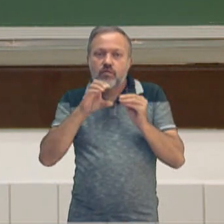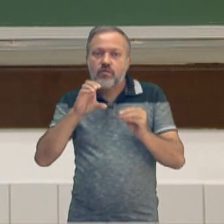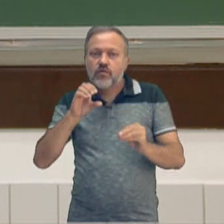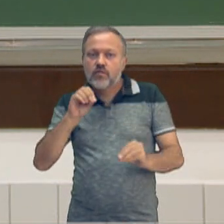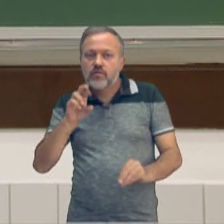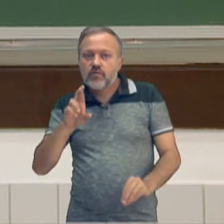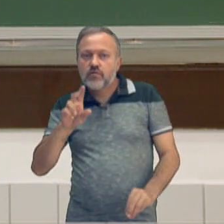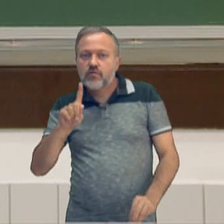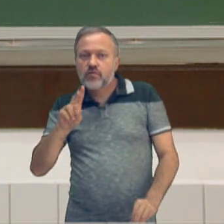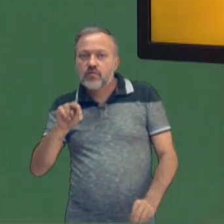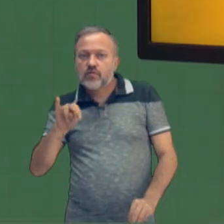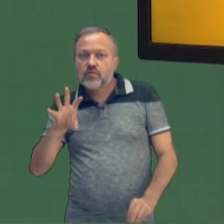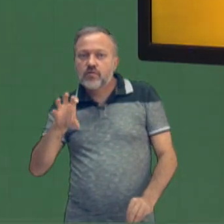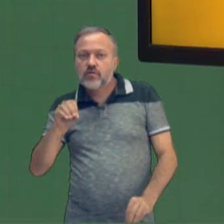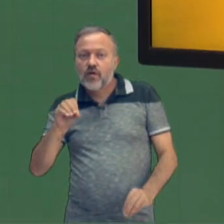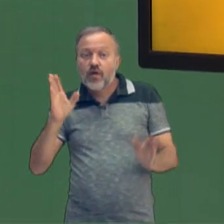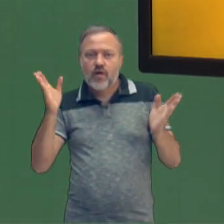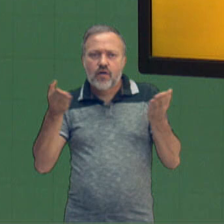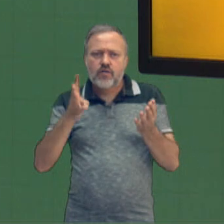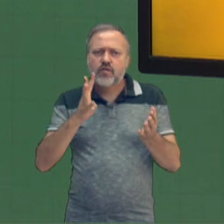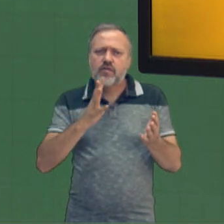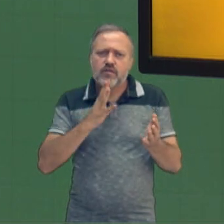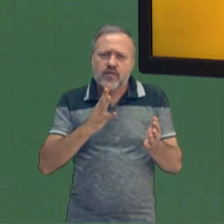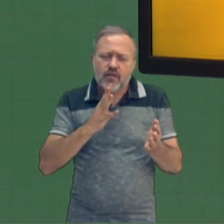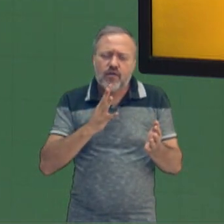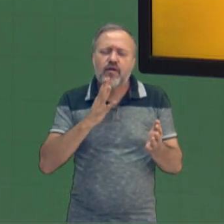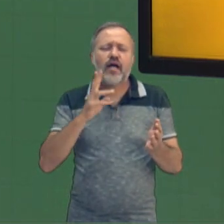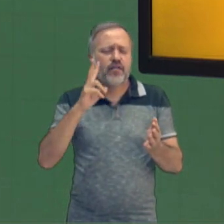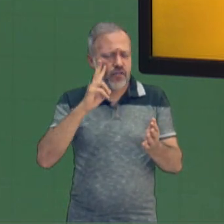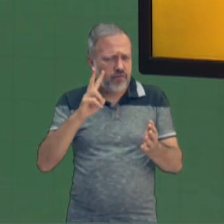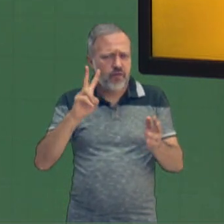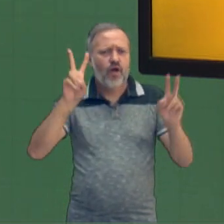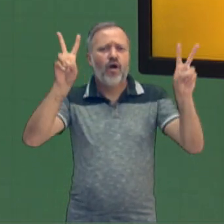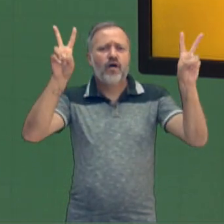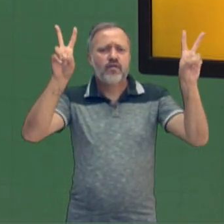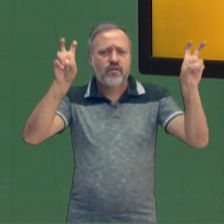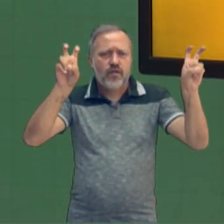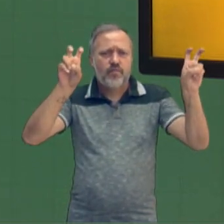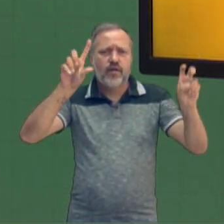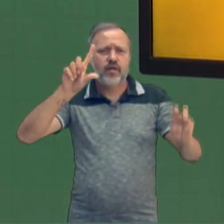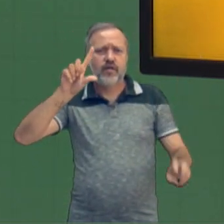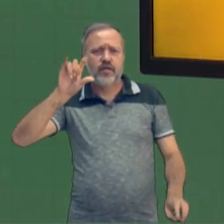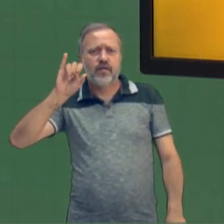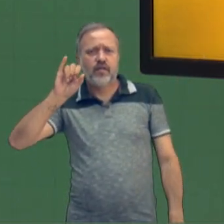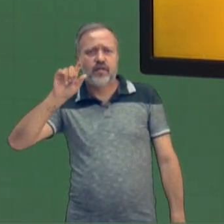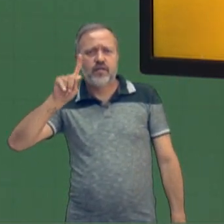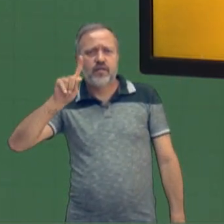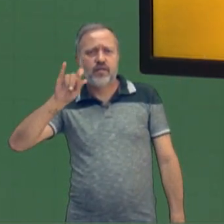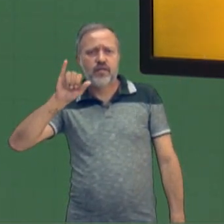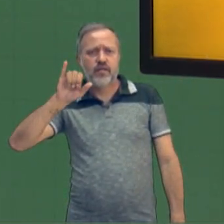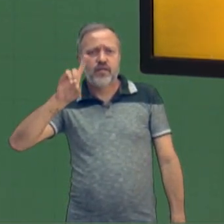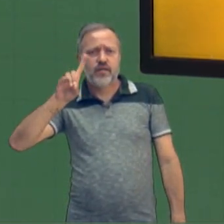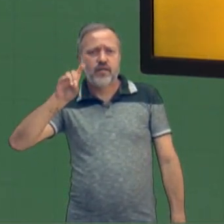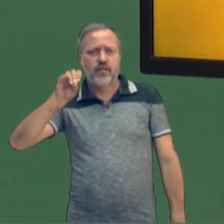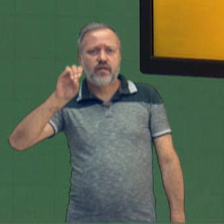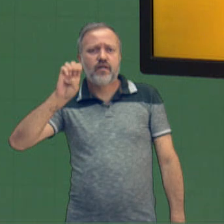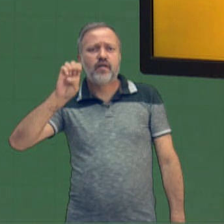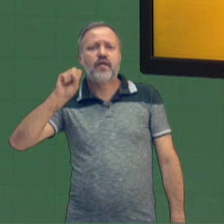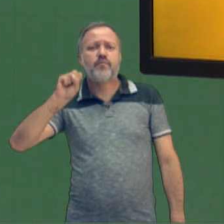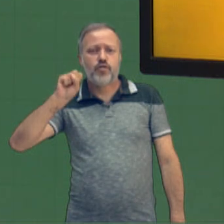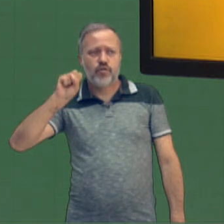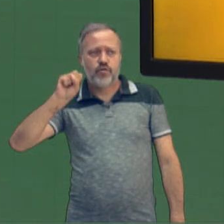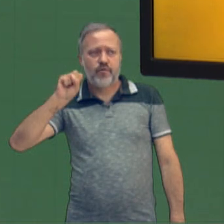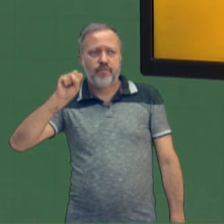hoje a gente vai falar de um composto que vocês conhecem bem, os lipídios. Ah, professora, eu nunca ouvi falar disso. Ouviu sim, tá? Você só não está associando o